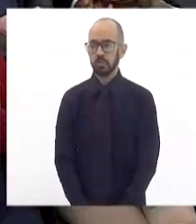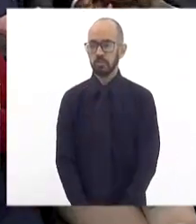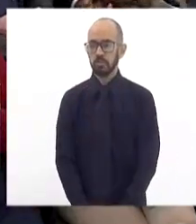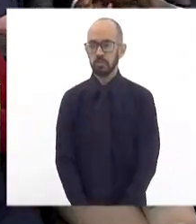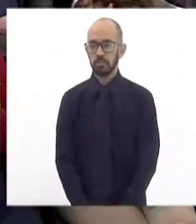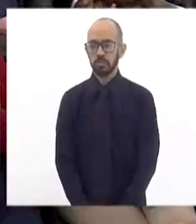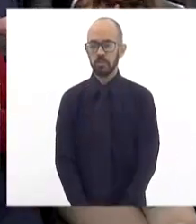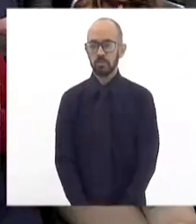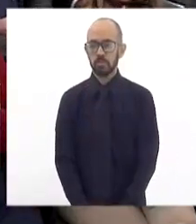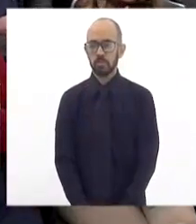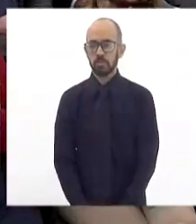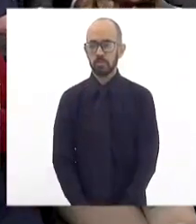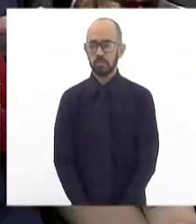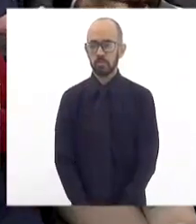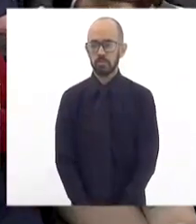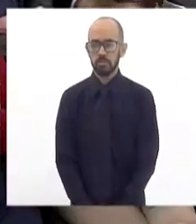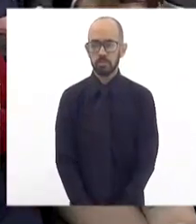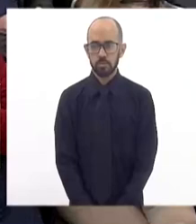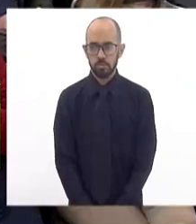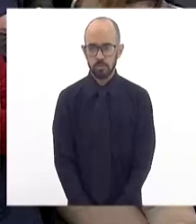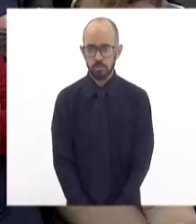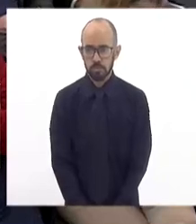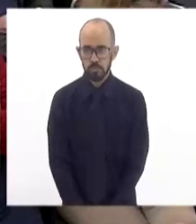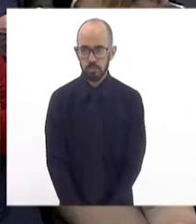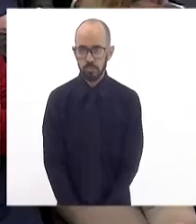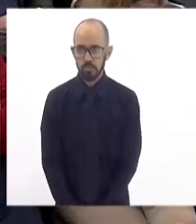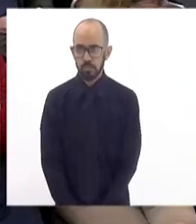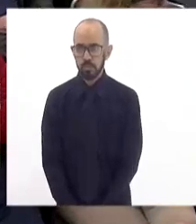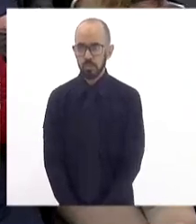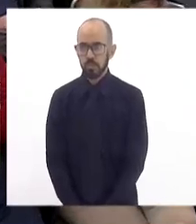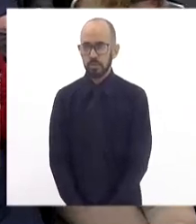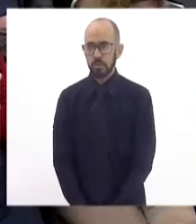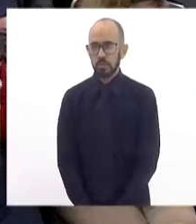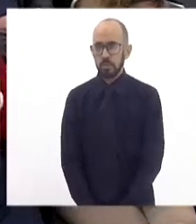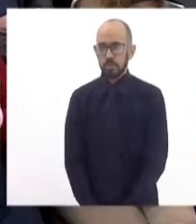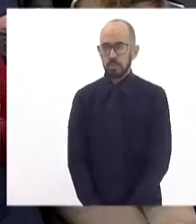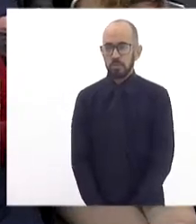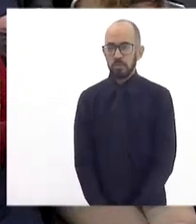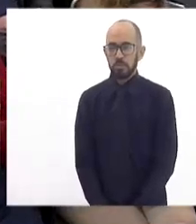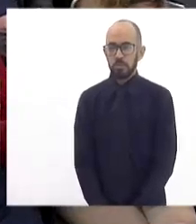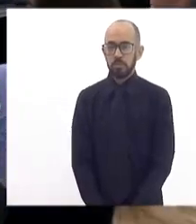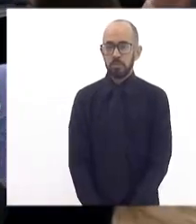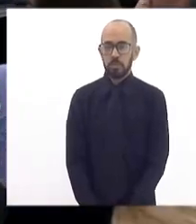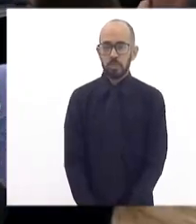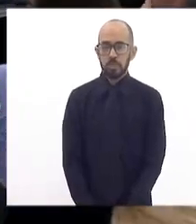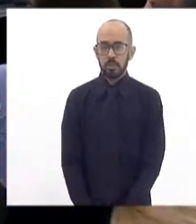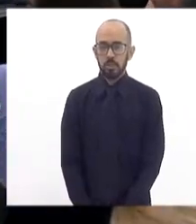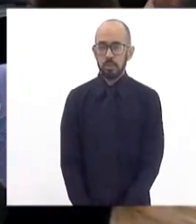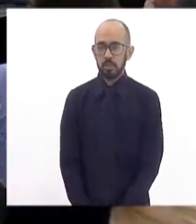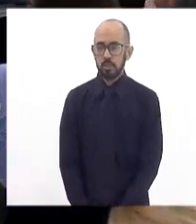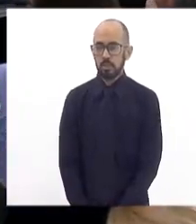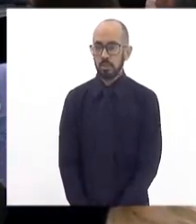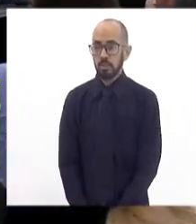e o passo microfone para eles a e isso